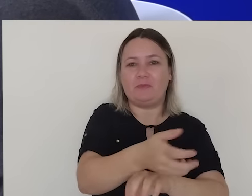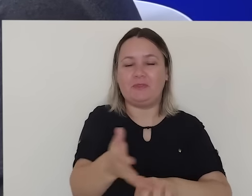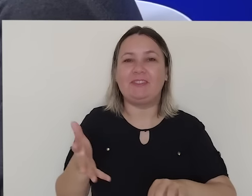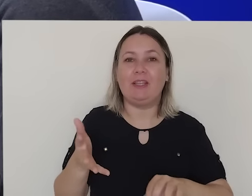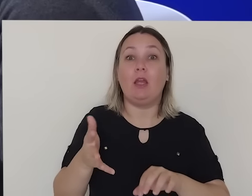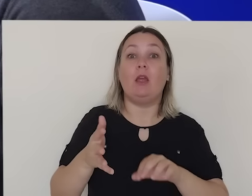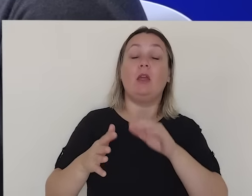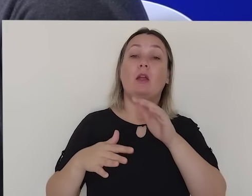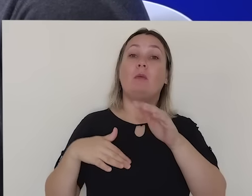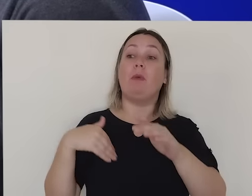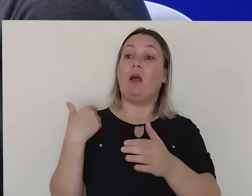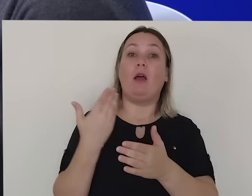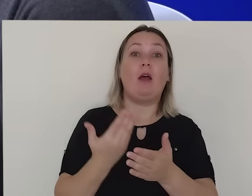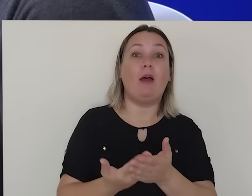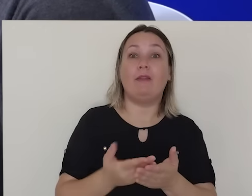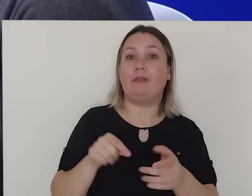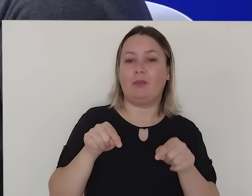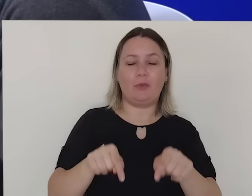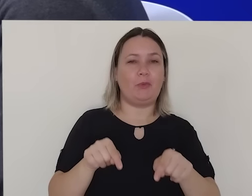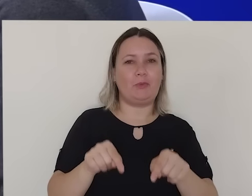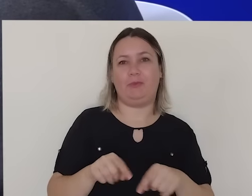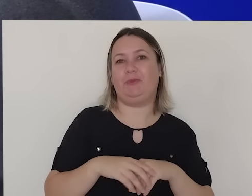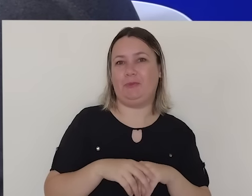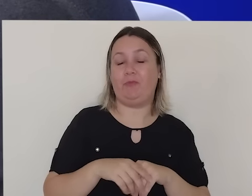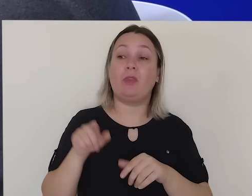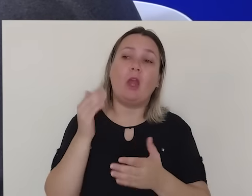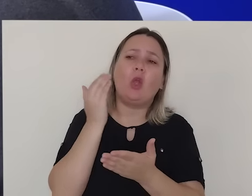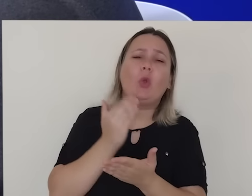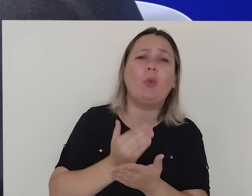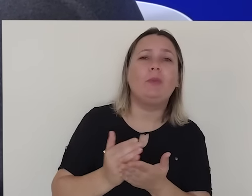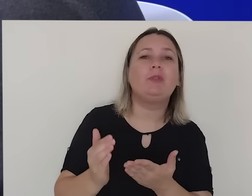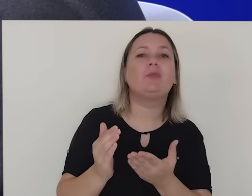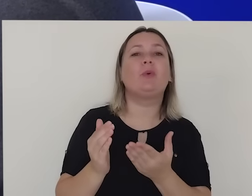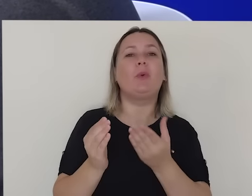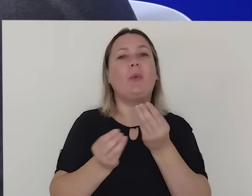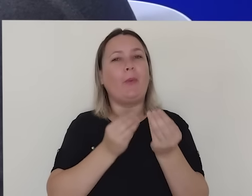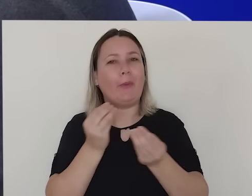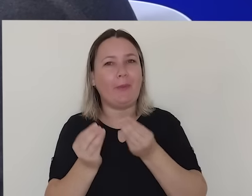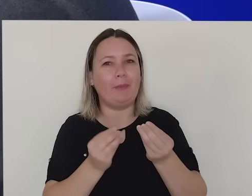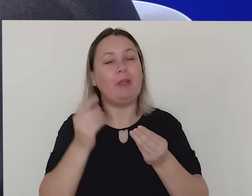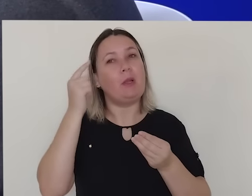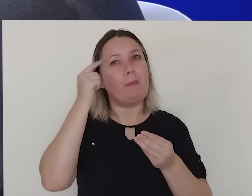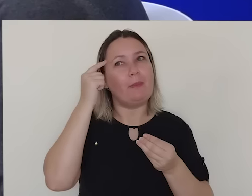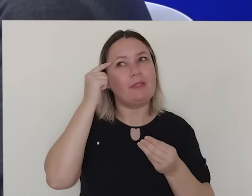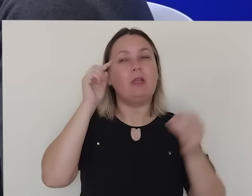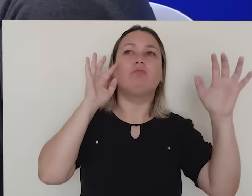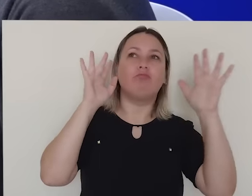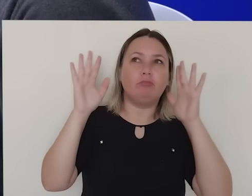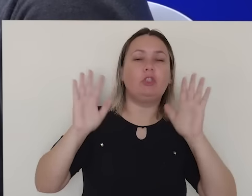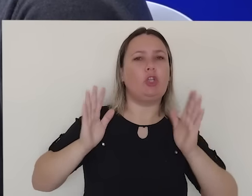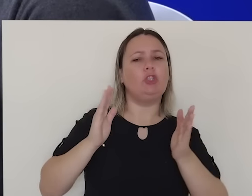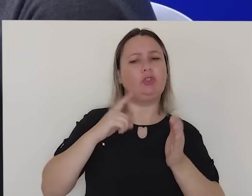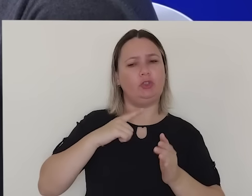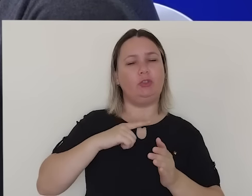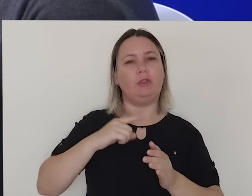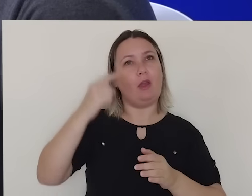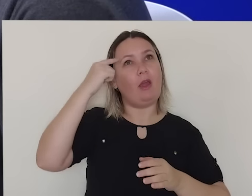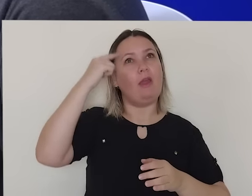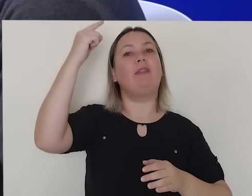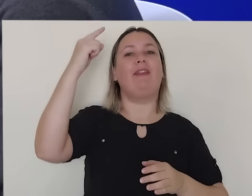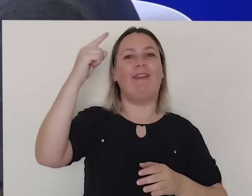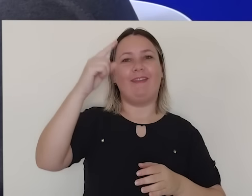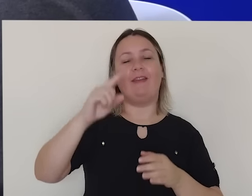Eh a bied nasce com um propósito eh já muito sustentável desde o começo Então ela ela começou em